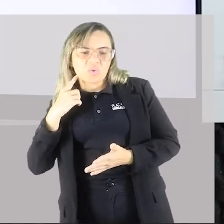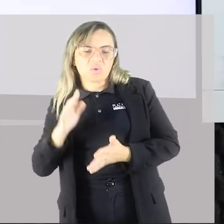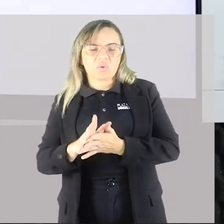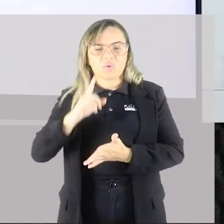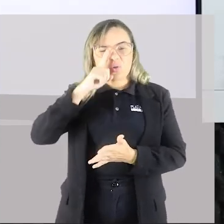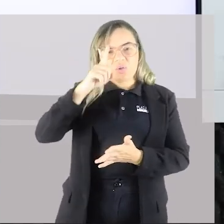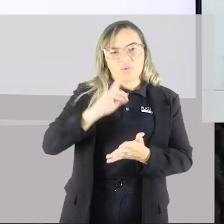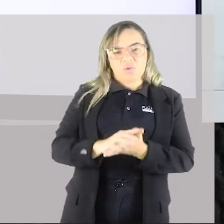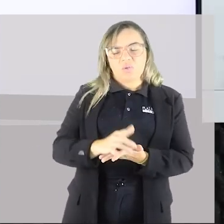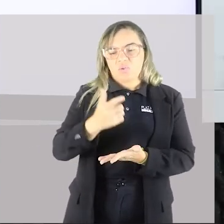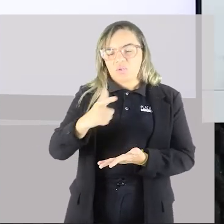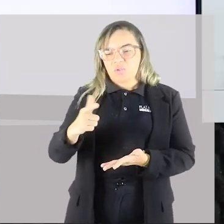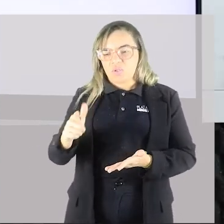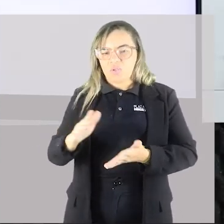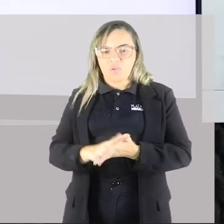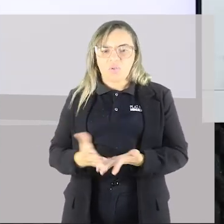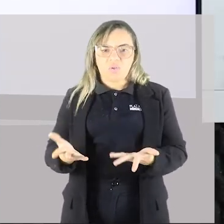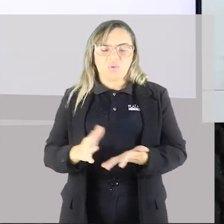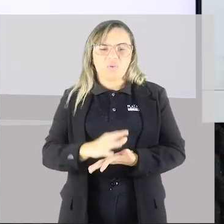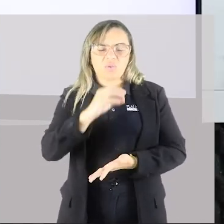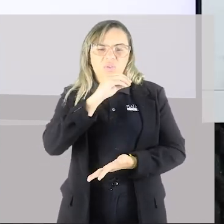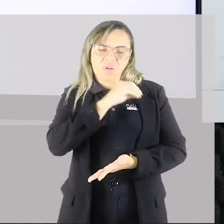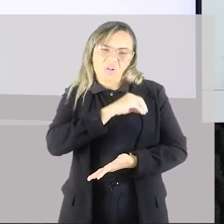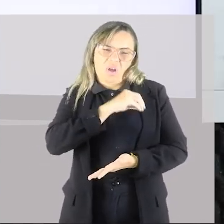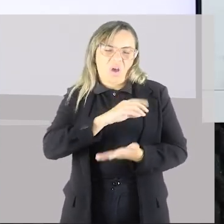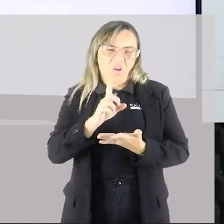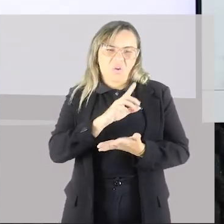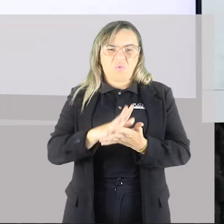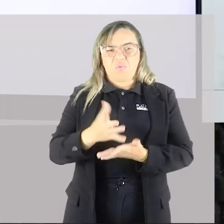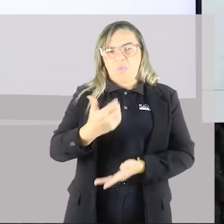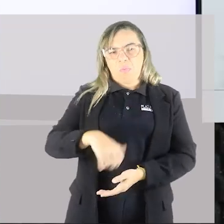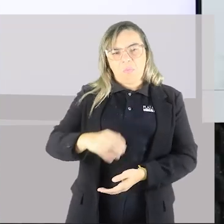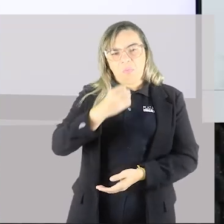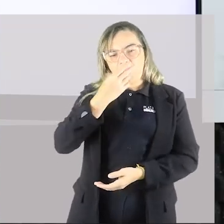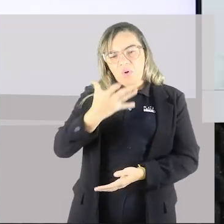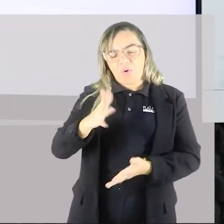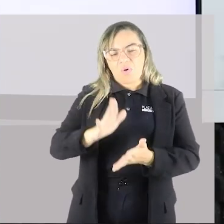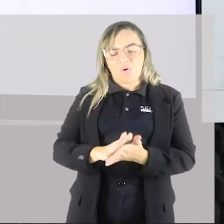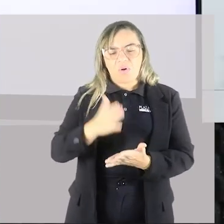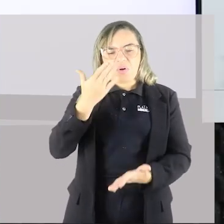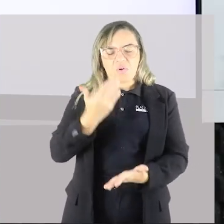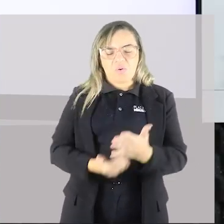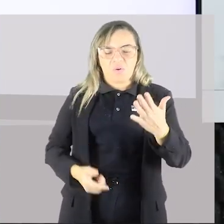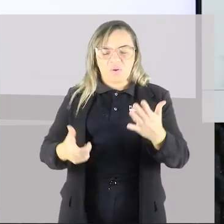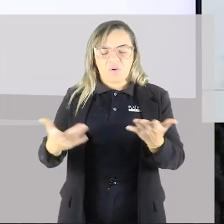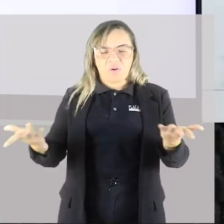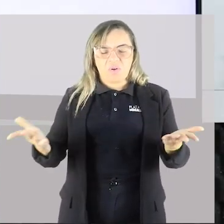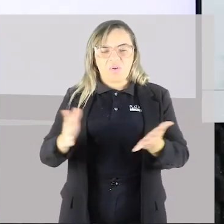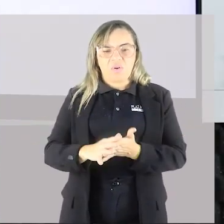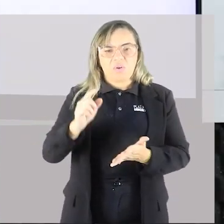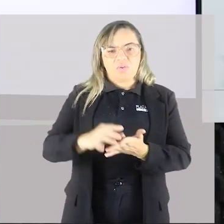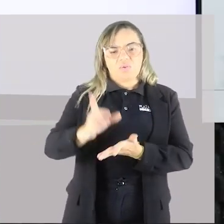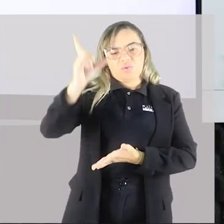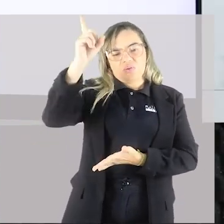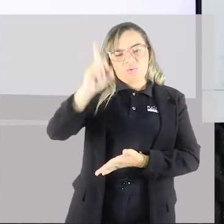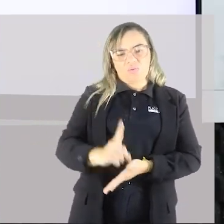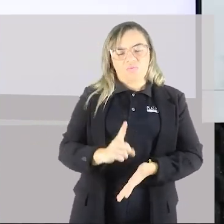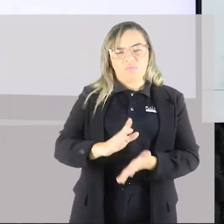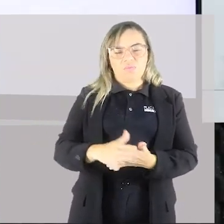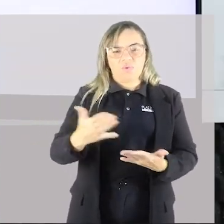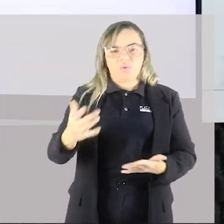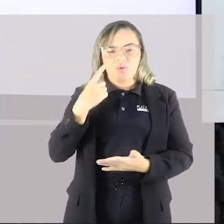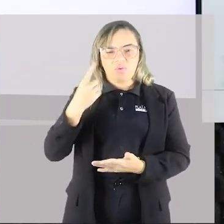sem uma remuneração adequada e pior, retirando cada vez mais, depreciando cada vez mais